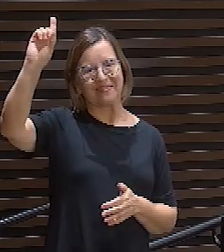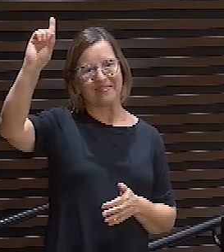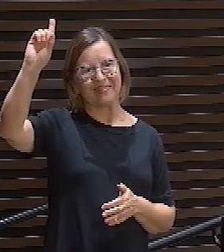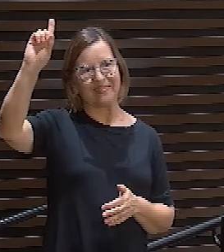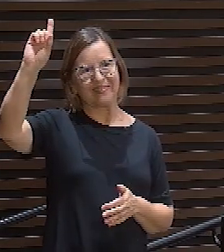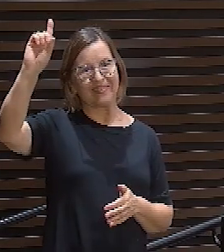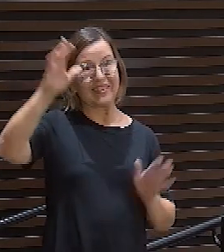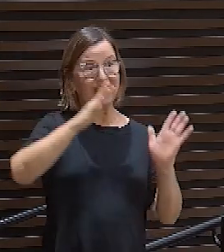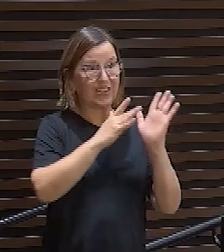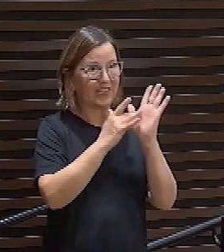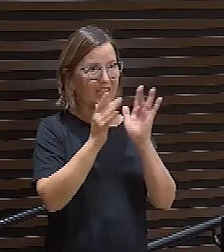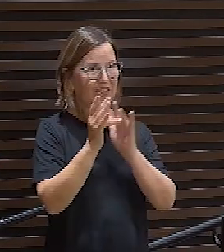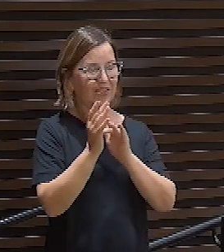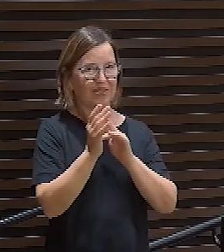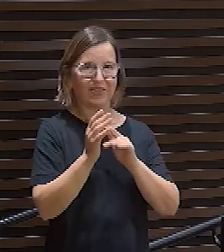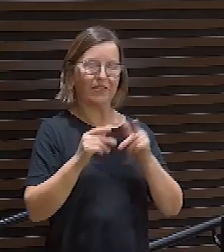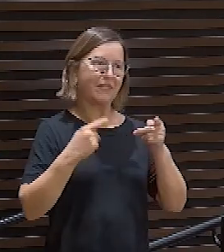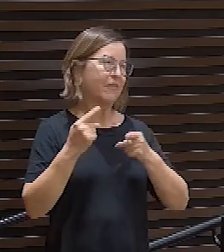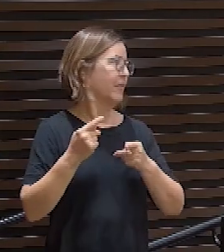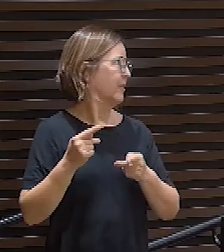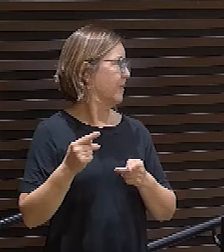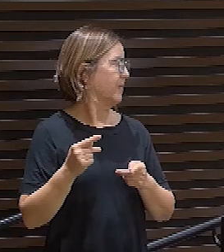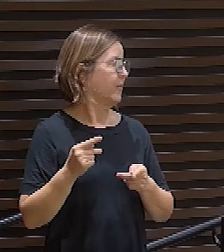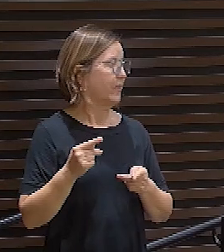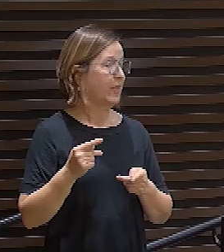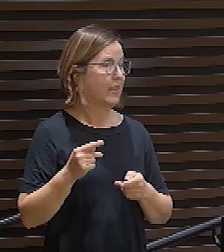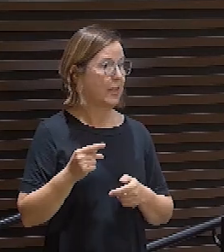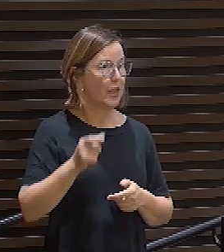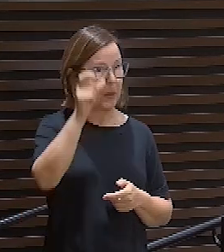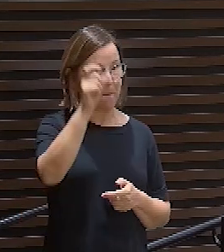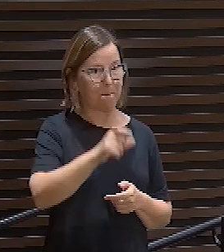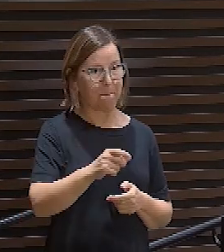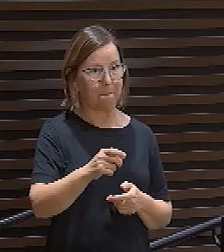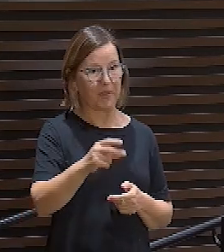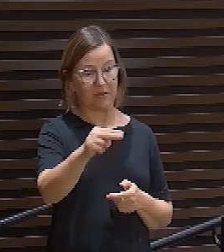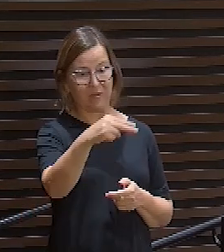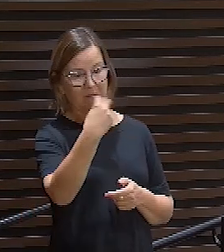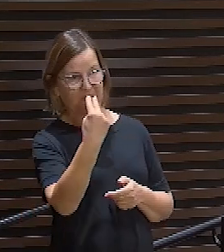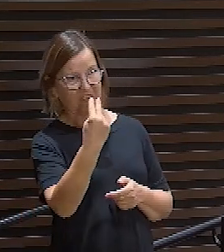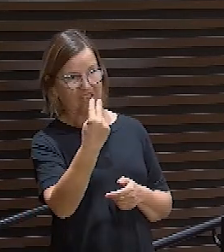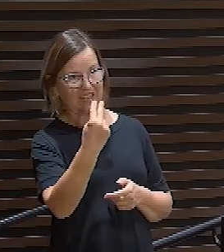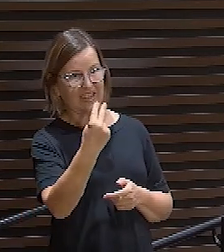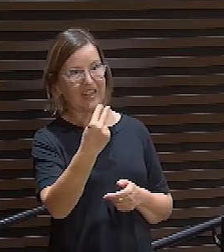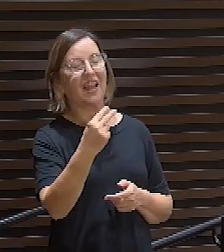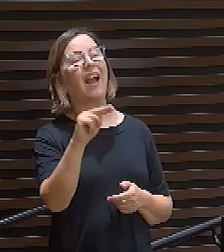Jesus vai falar para Filipe, quem vê a mim, vê ao Pai.